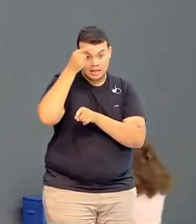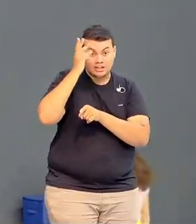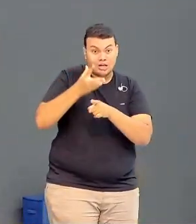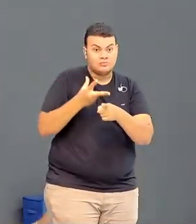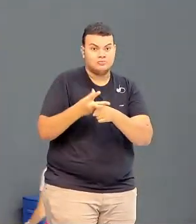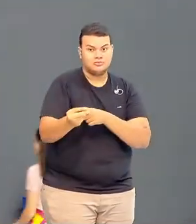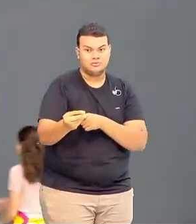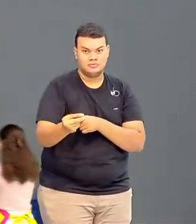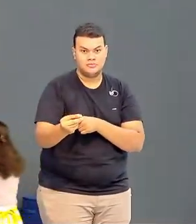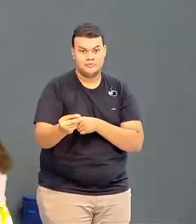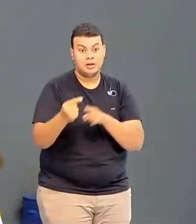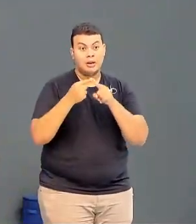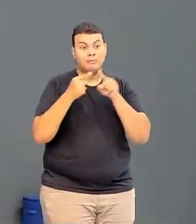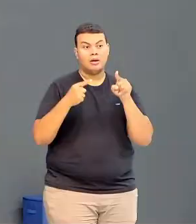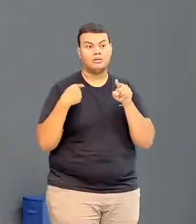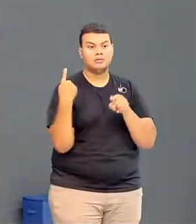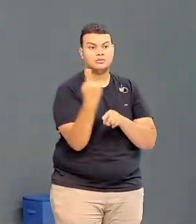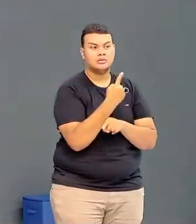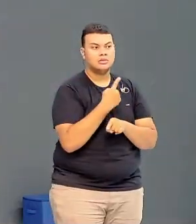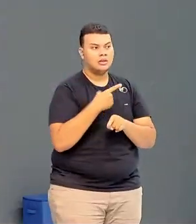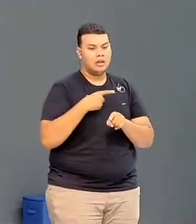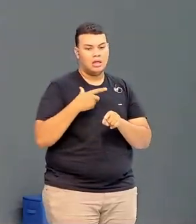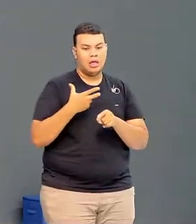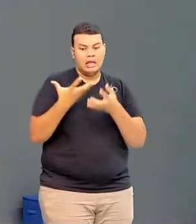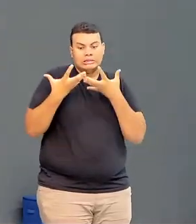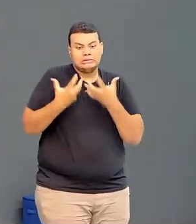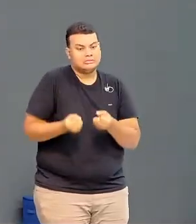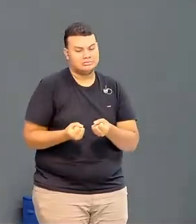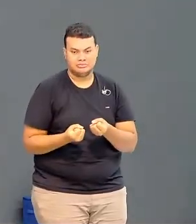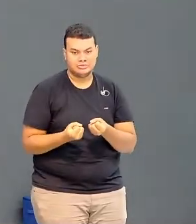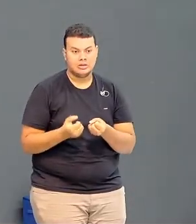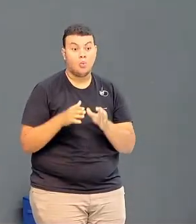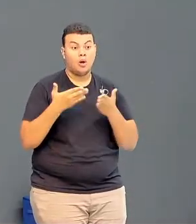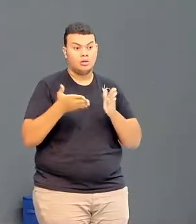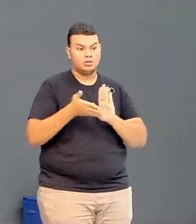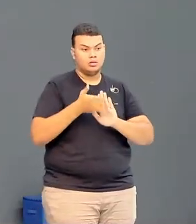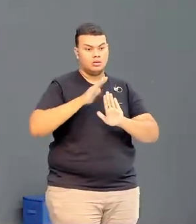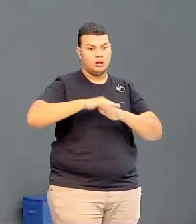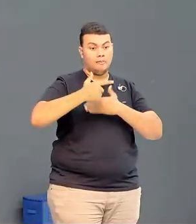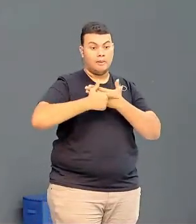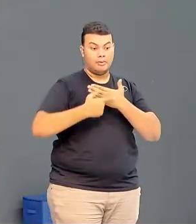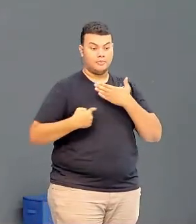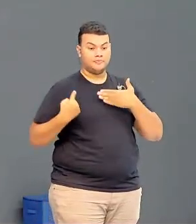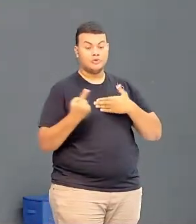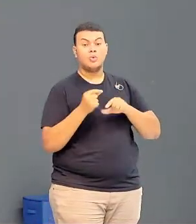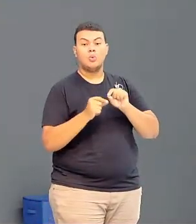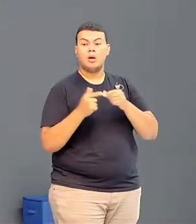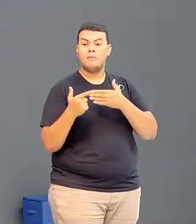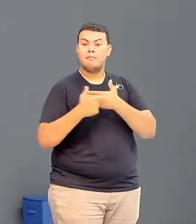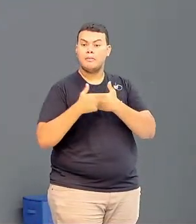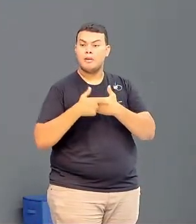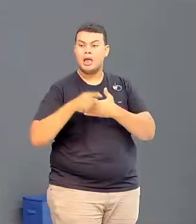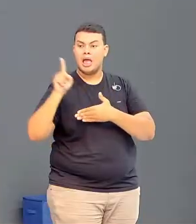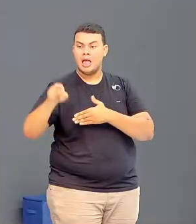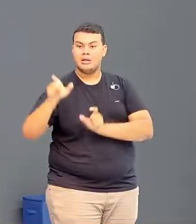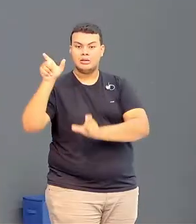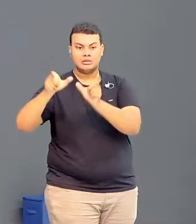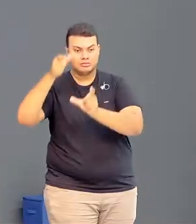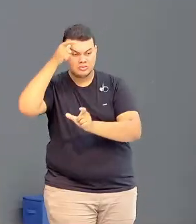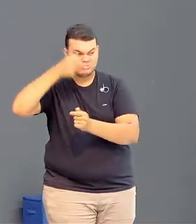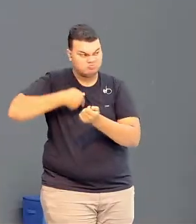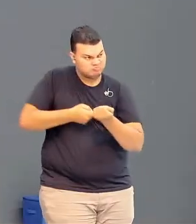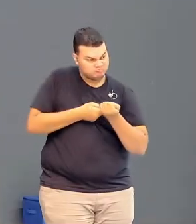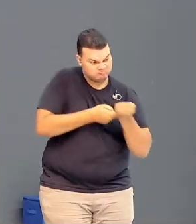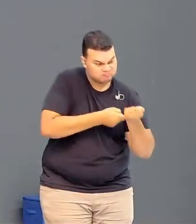destruído. Só que ele não se dá por vencido. E qual é o seu papel? Ele destrói o ser humano